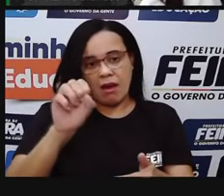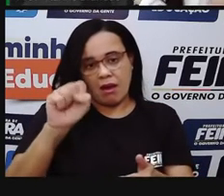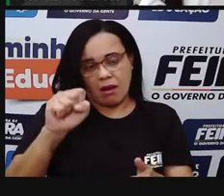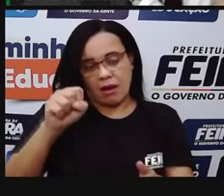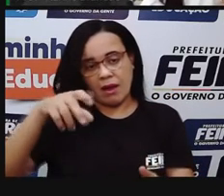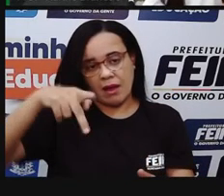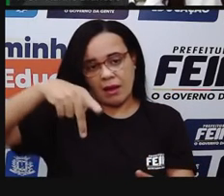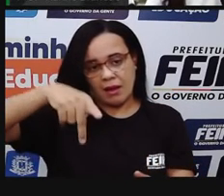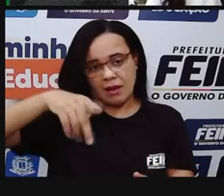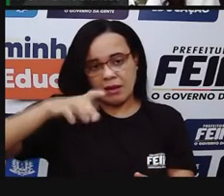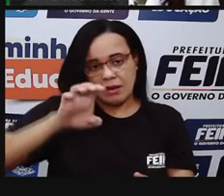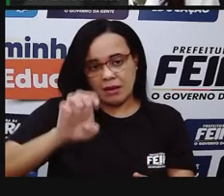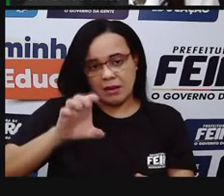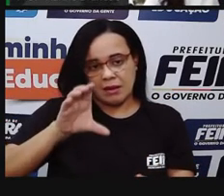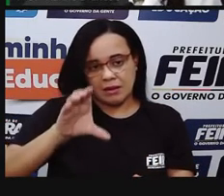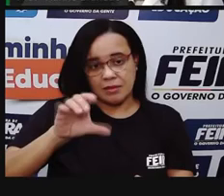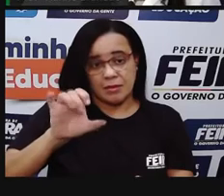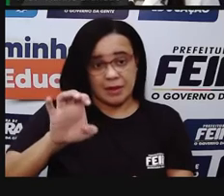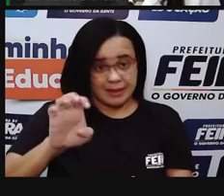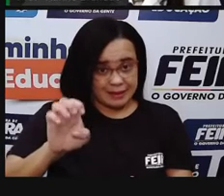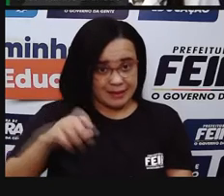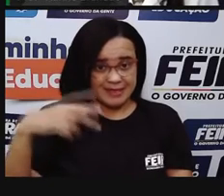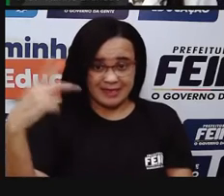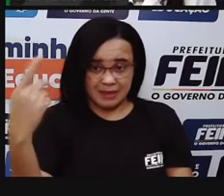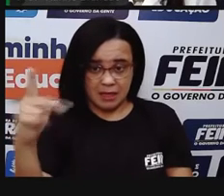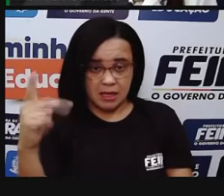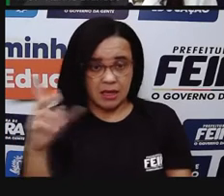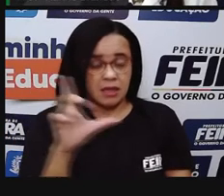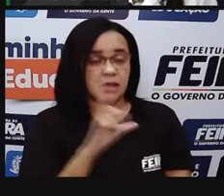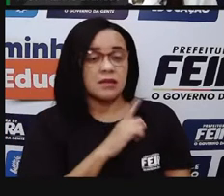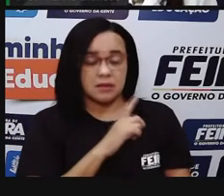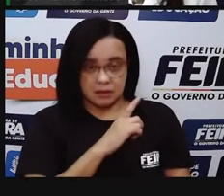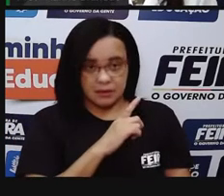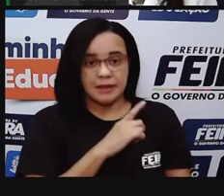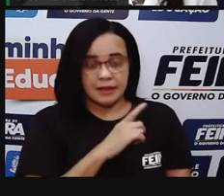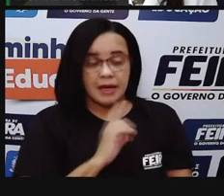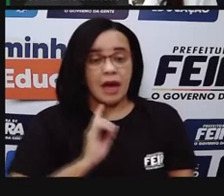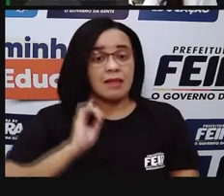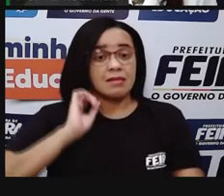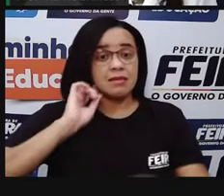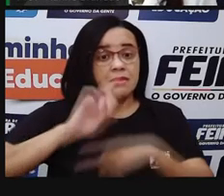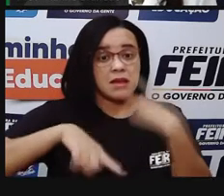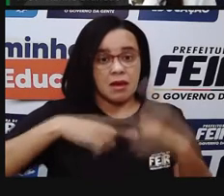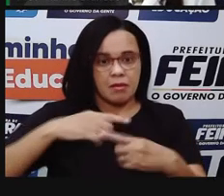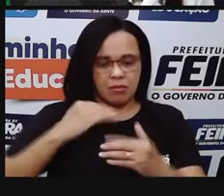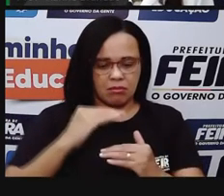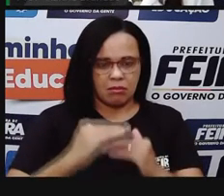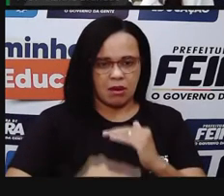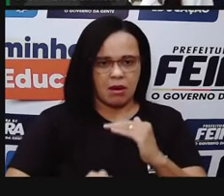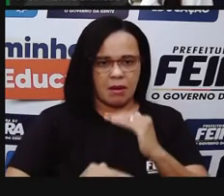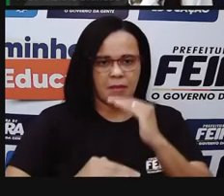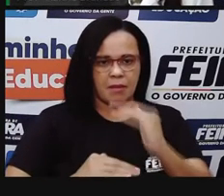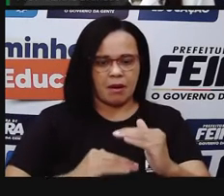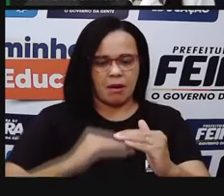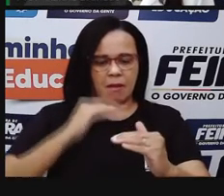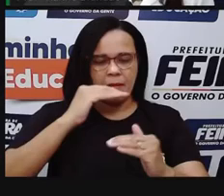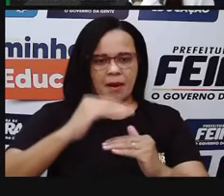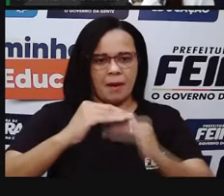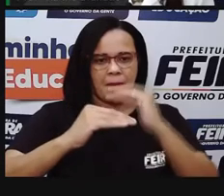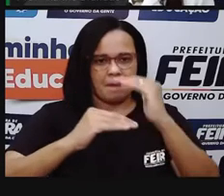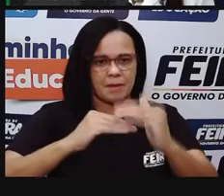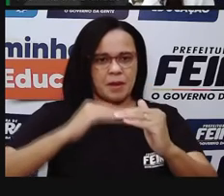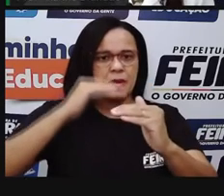vida no ambiente aquático, e aí só depois de todo esse processo, essa perda dessa cauda,